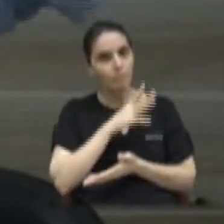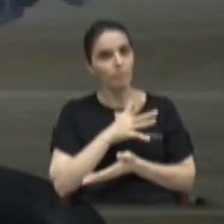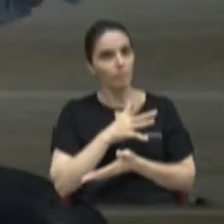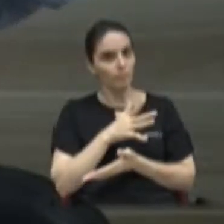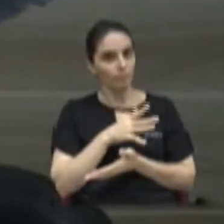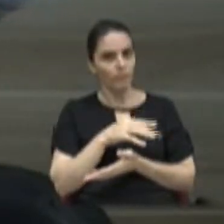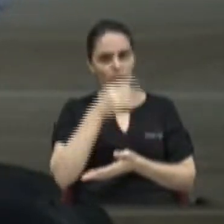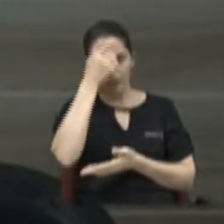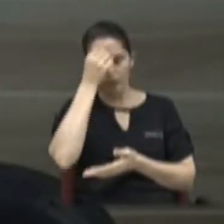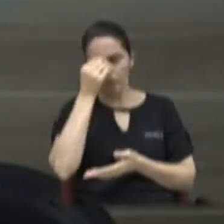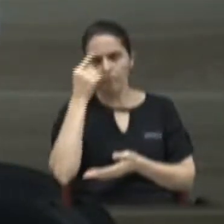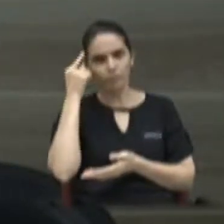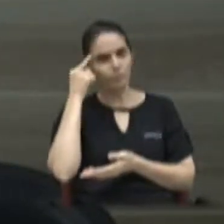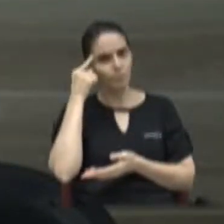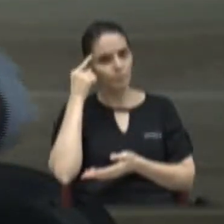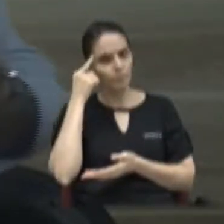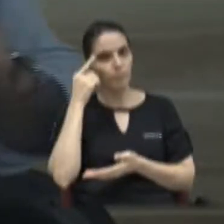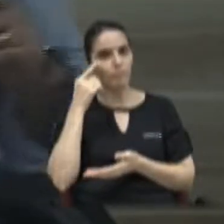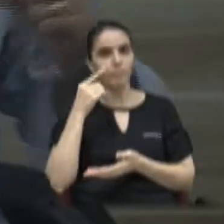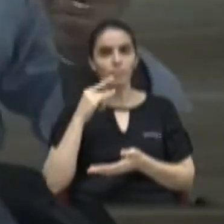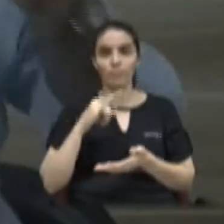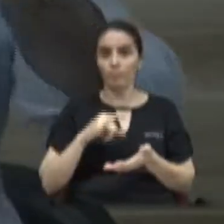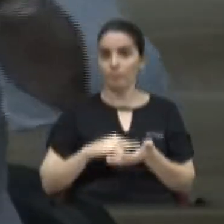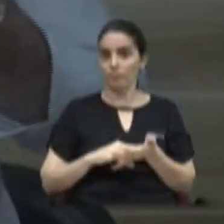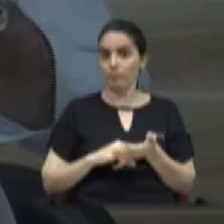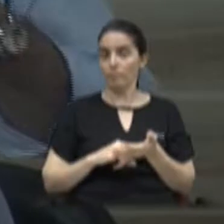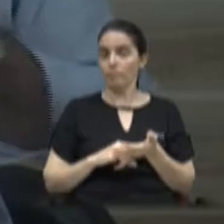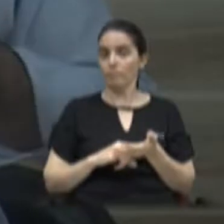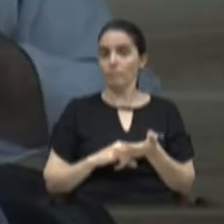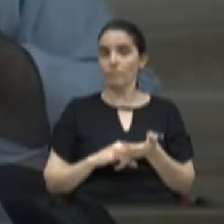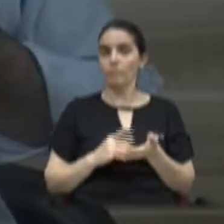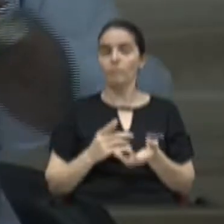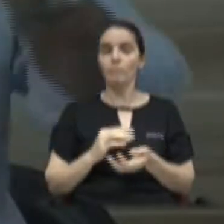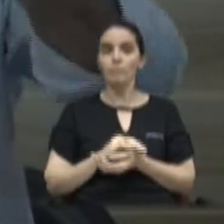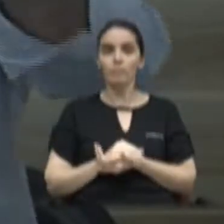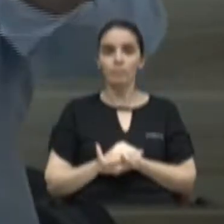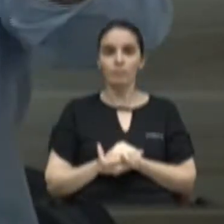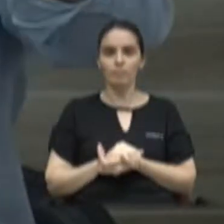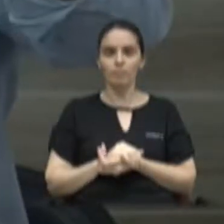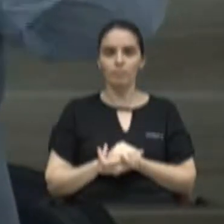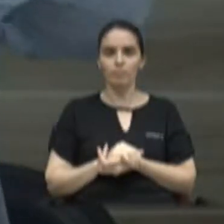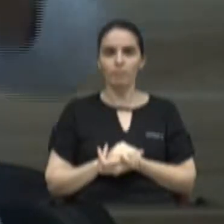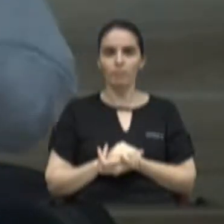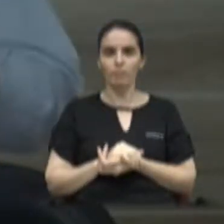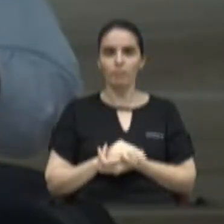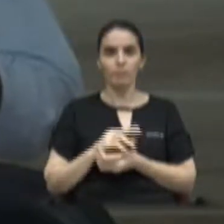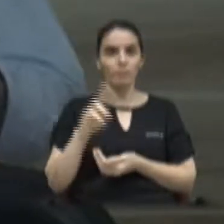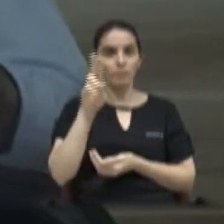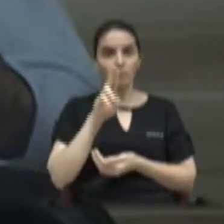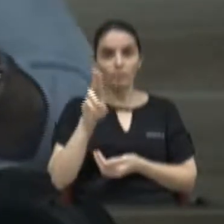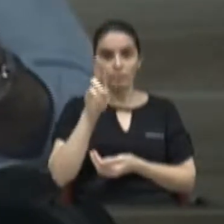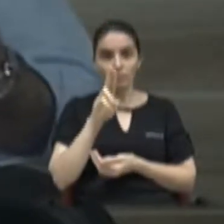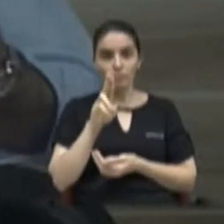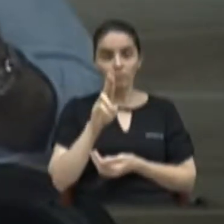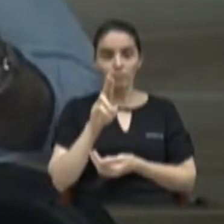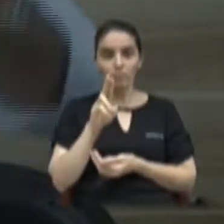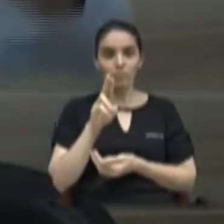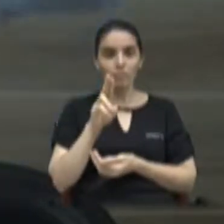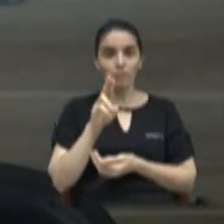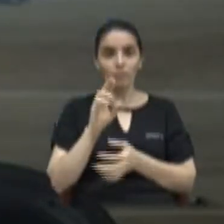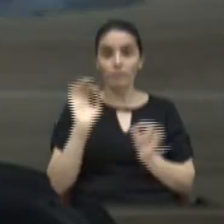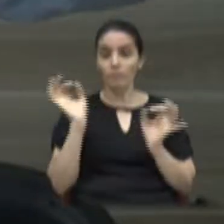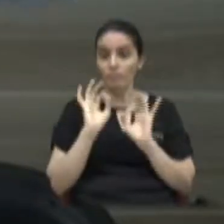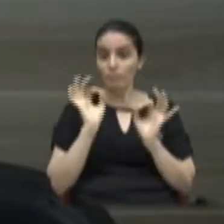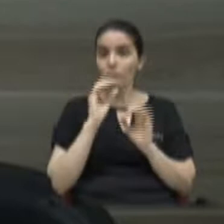até pensei, um contrato leonino. Porque você não usa nem o mínimo da água e já